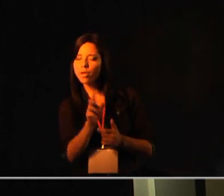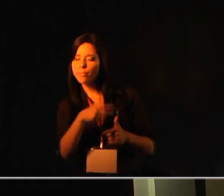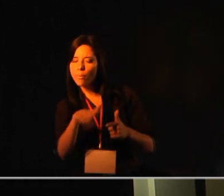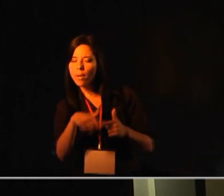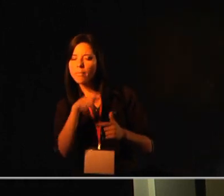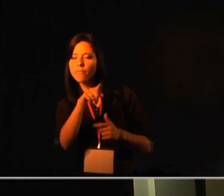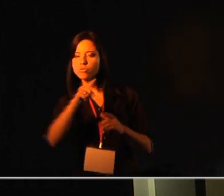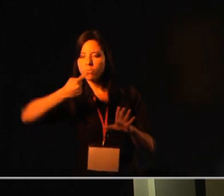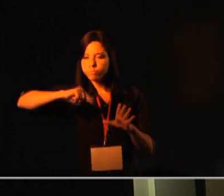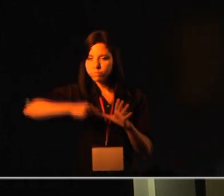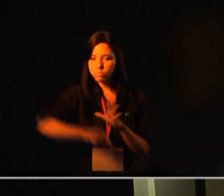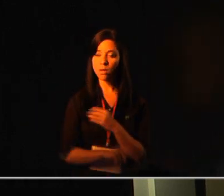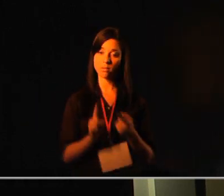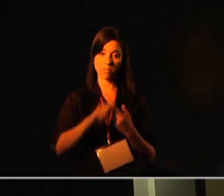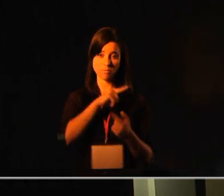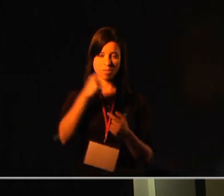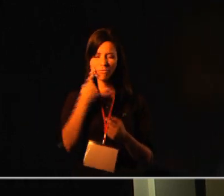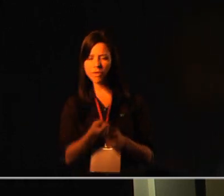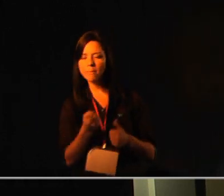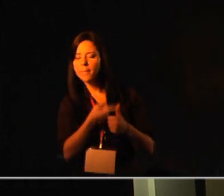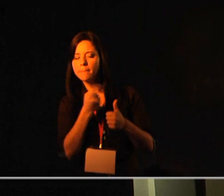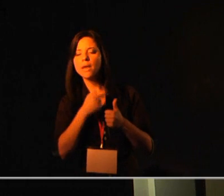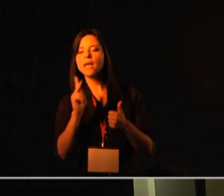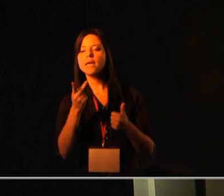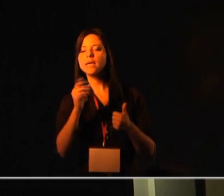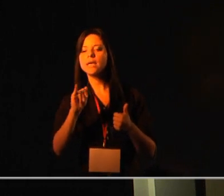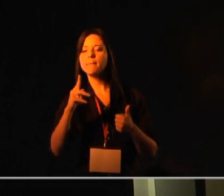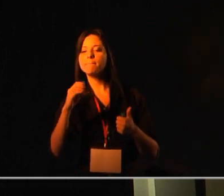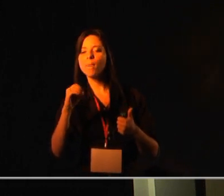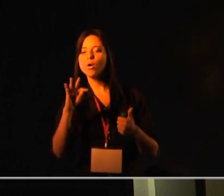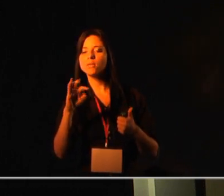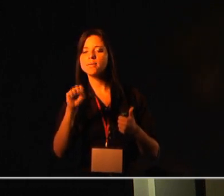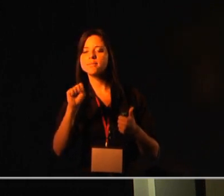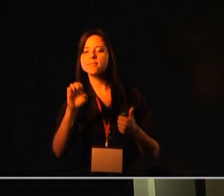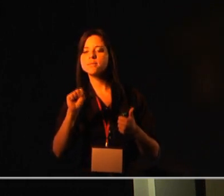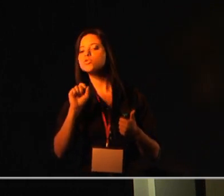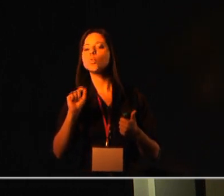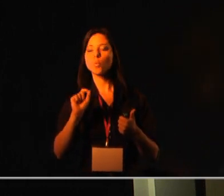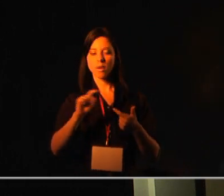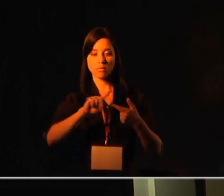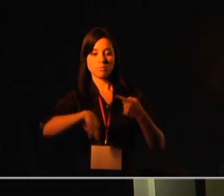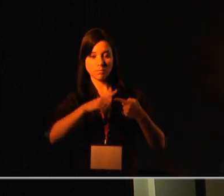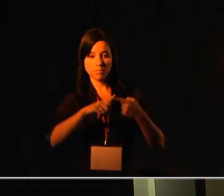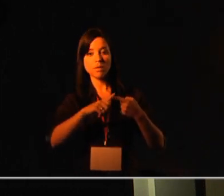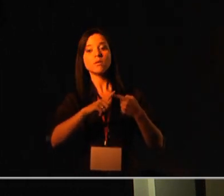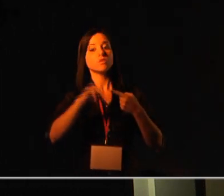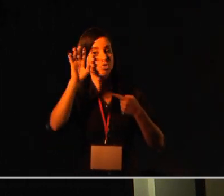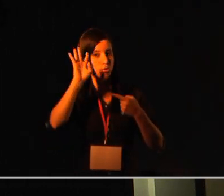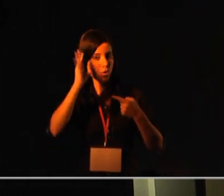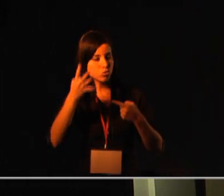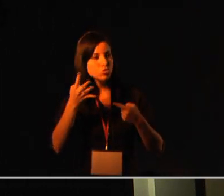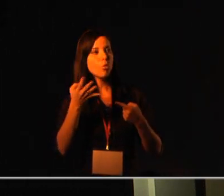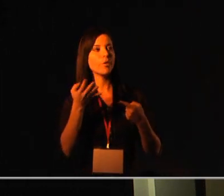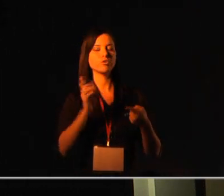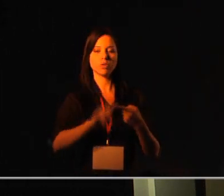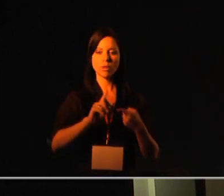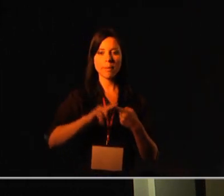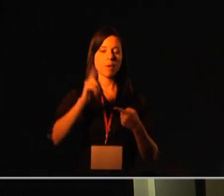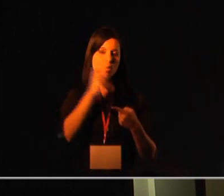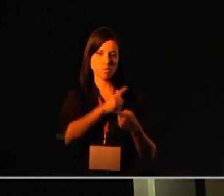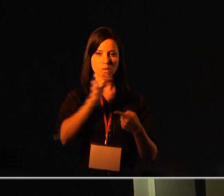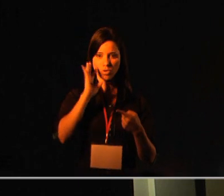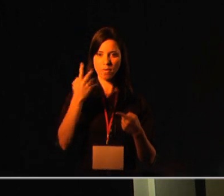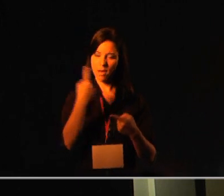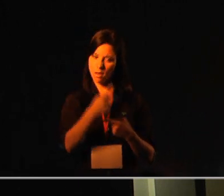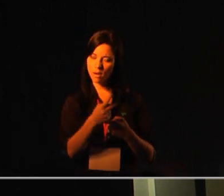né? Levantar as primeiras hipóteses, buscar as primeiras possíveis soluções, as primeiras teses para aquela solução.